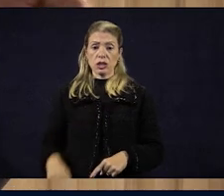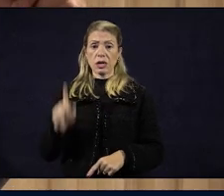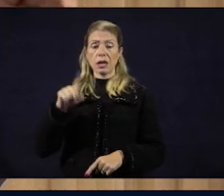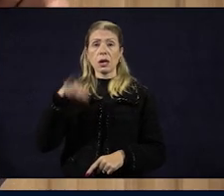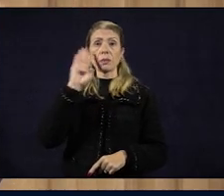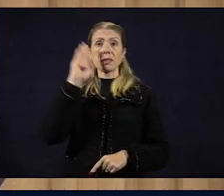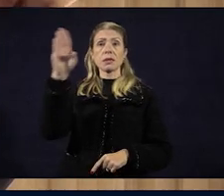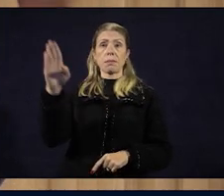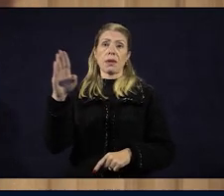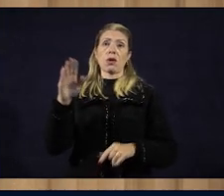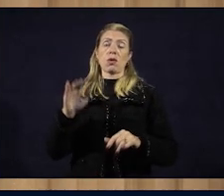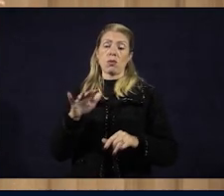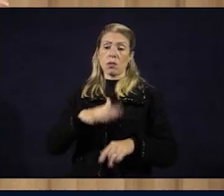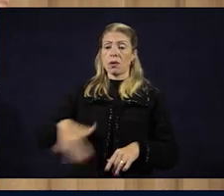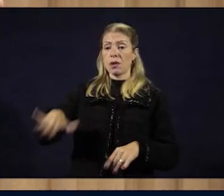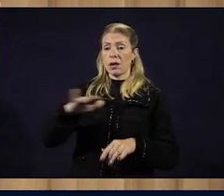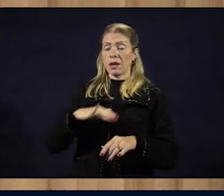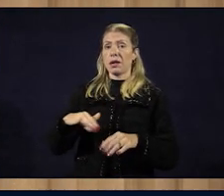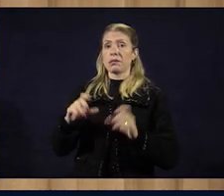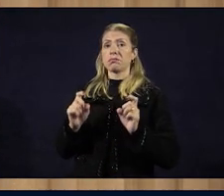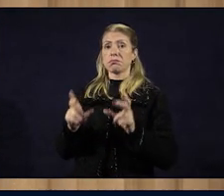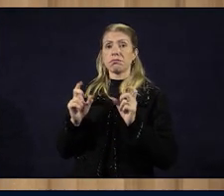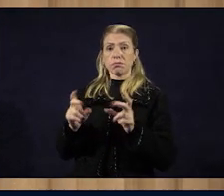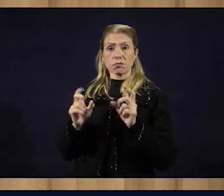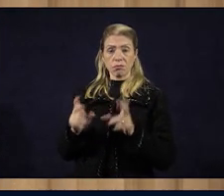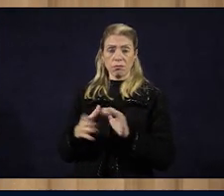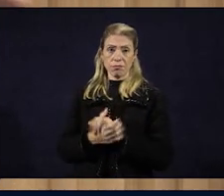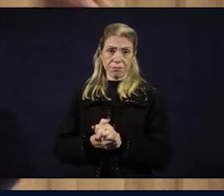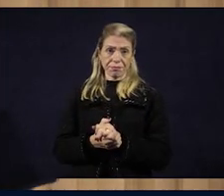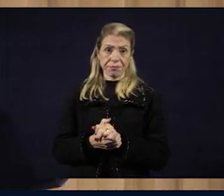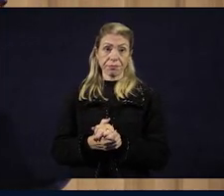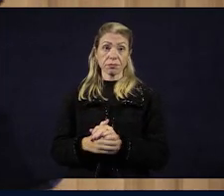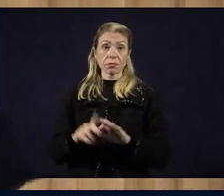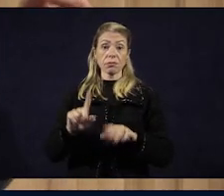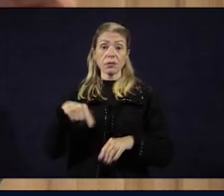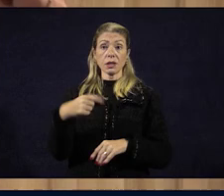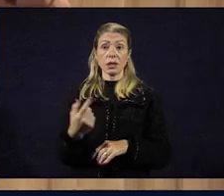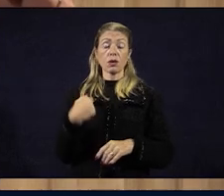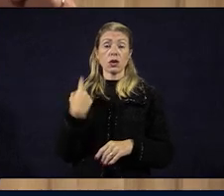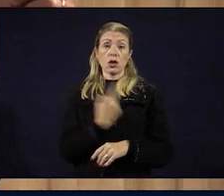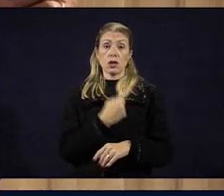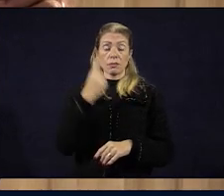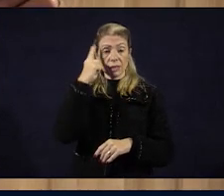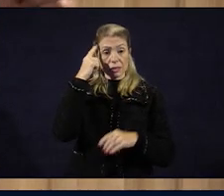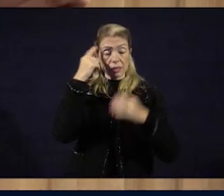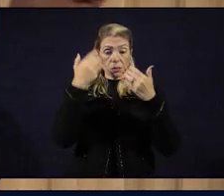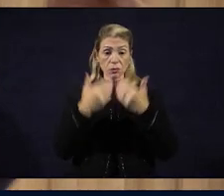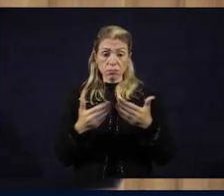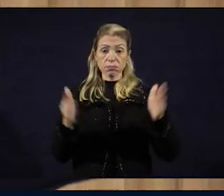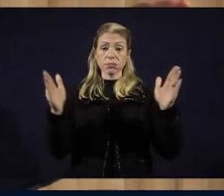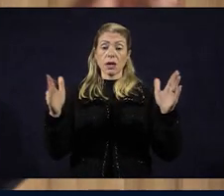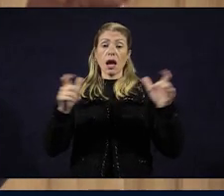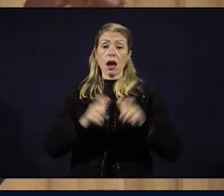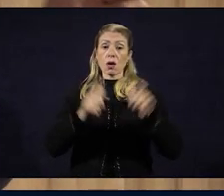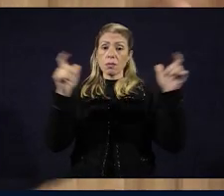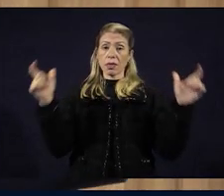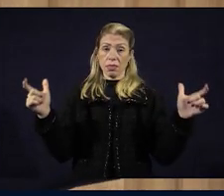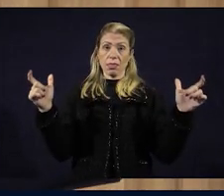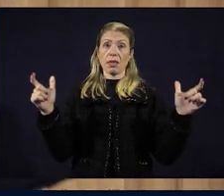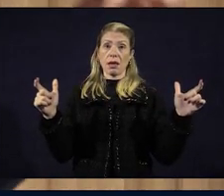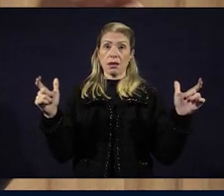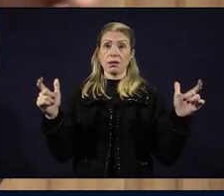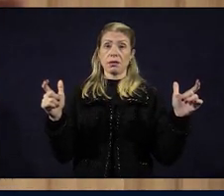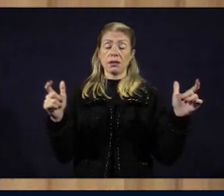consumidor. Então, a discussão agora é como é que nós ampliamos essa liderança. O Brasil é líder